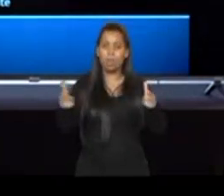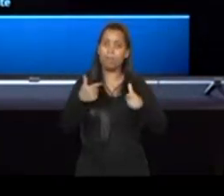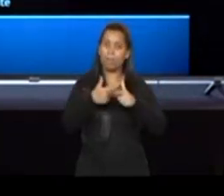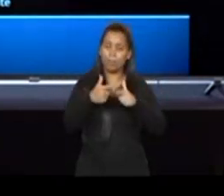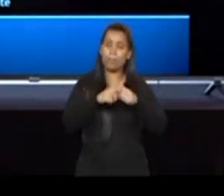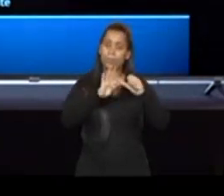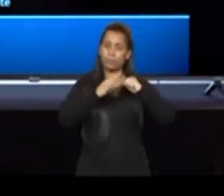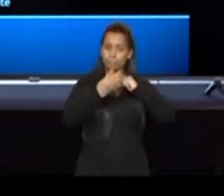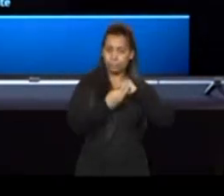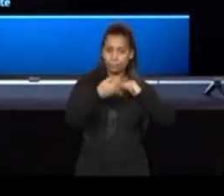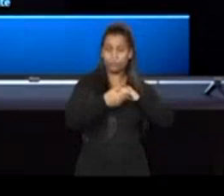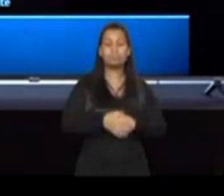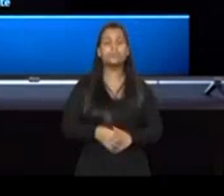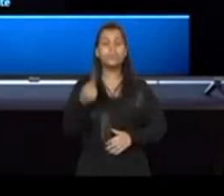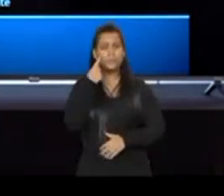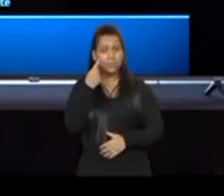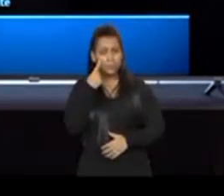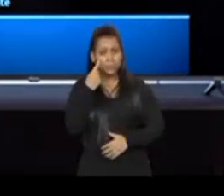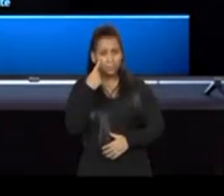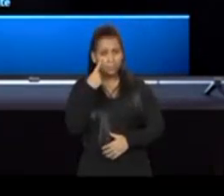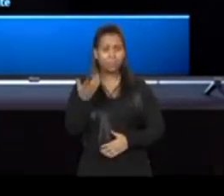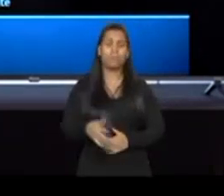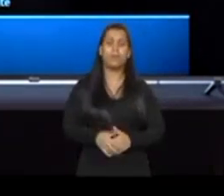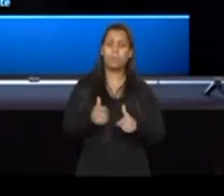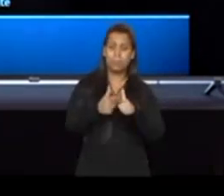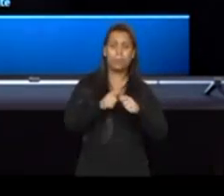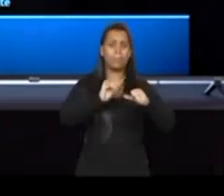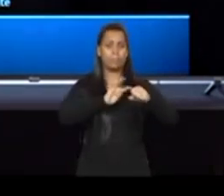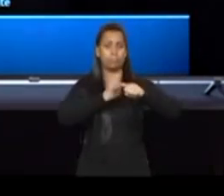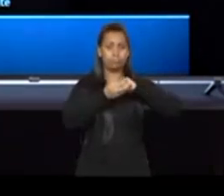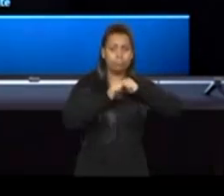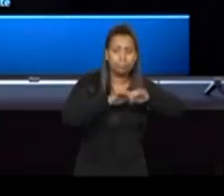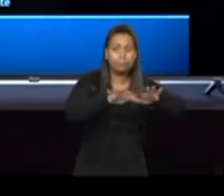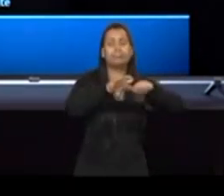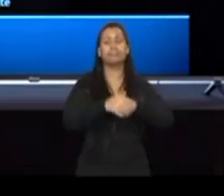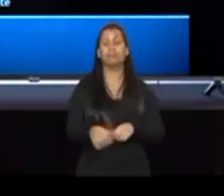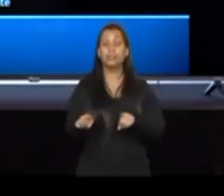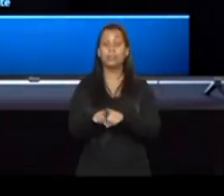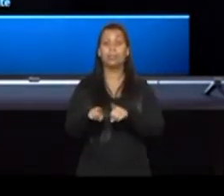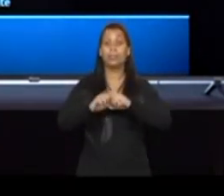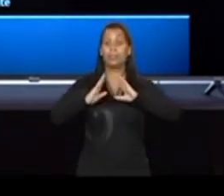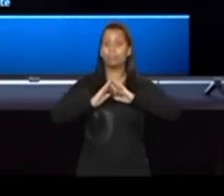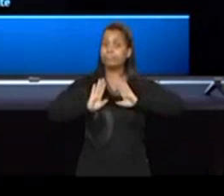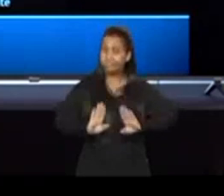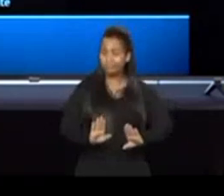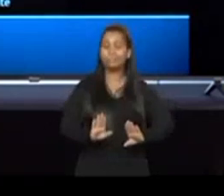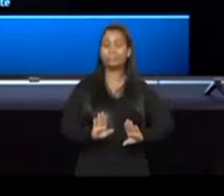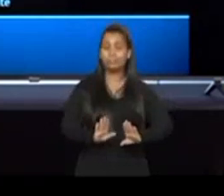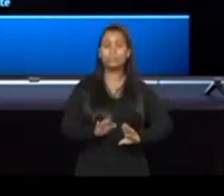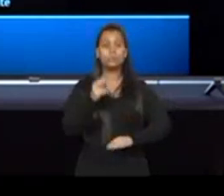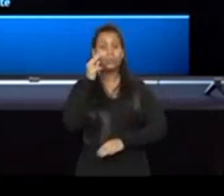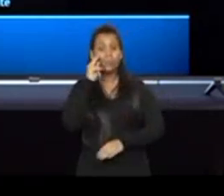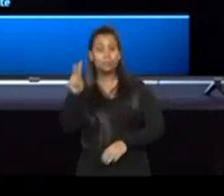agora. Vocês devem acompanhar as notícias sobre a pandemia, sobre a questão do isolamento social. Estão vendo